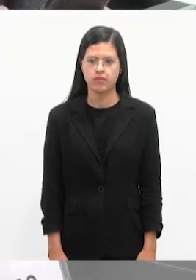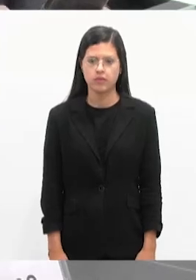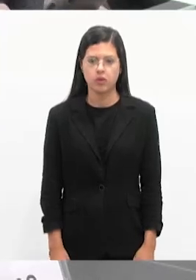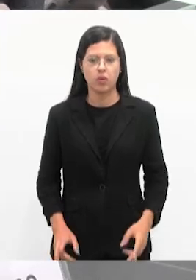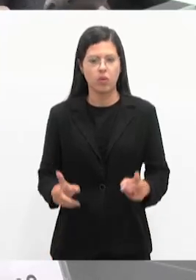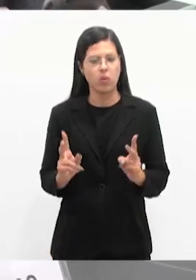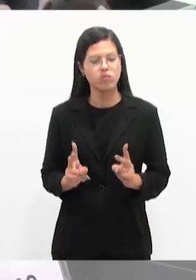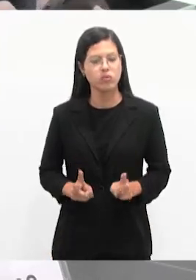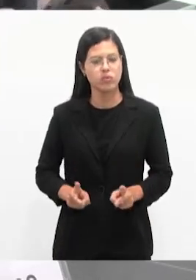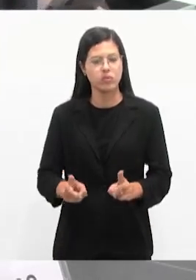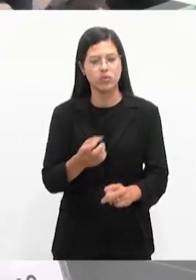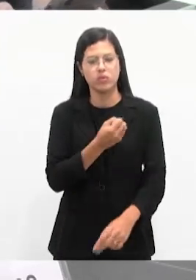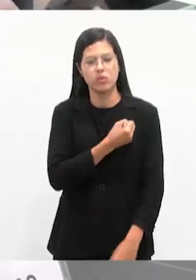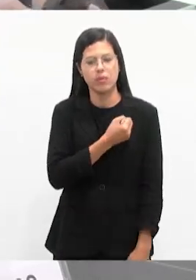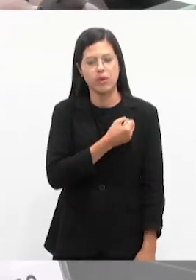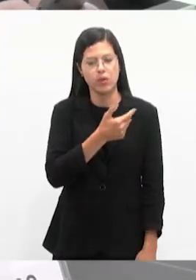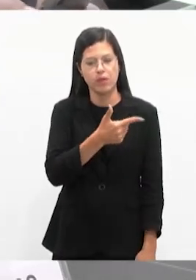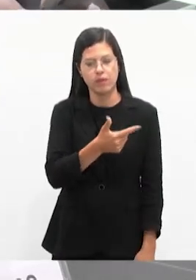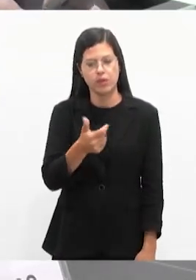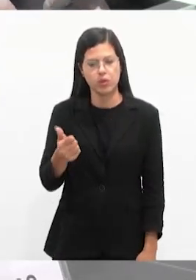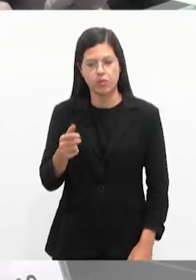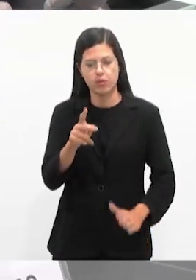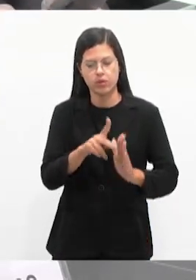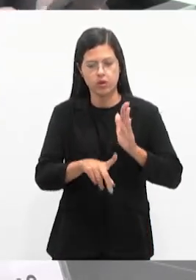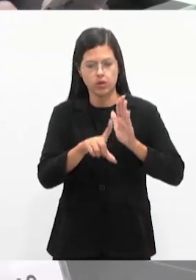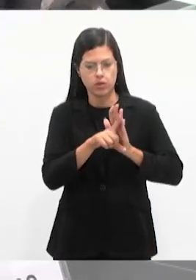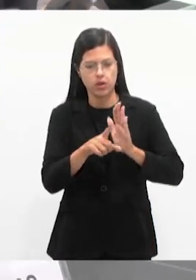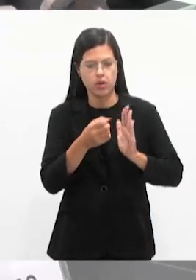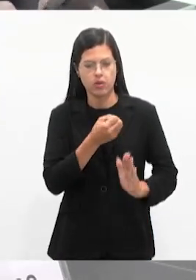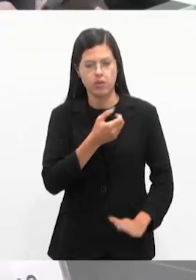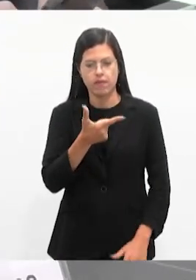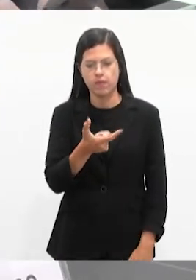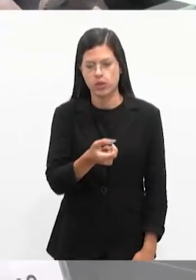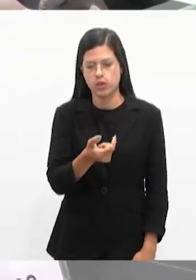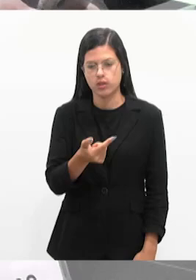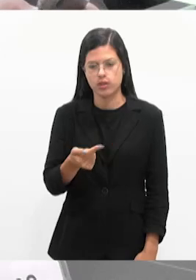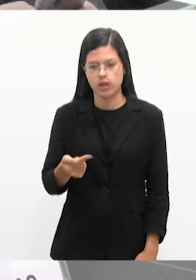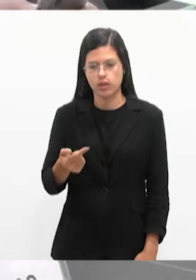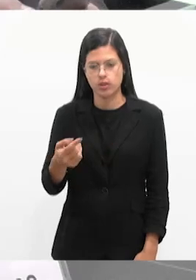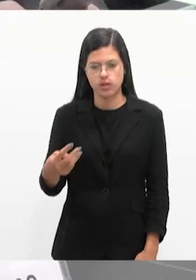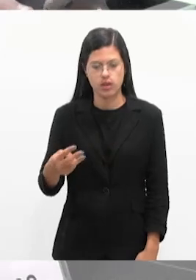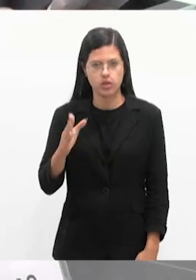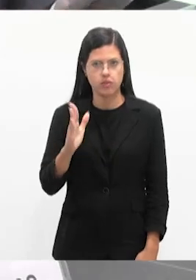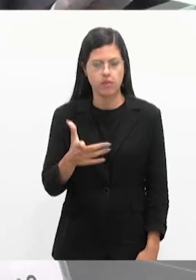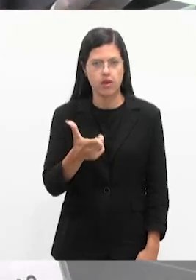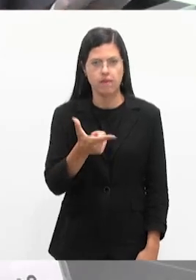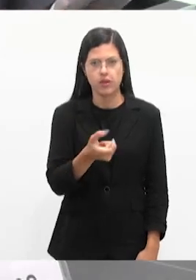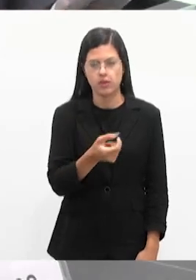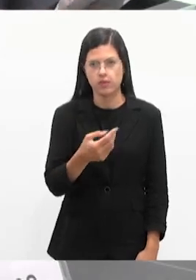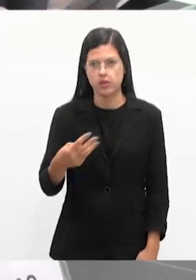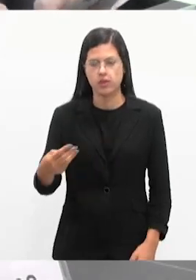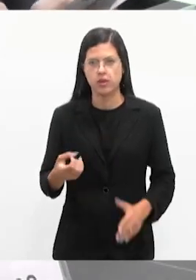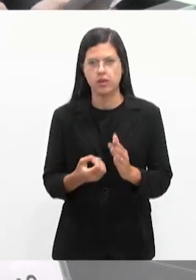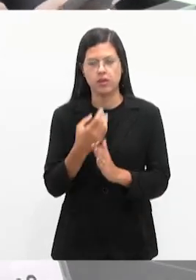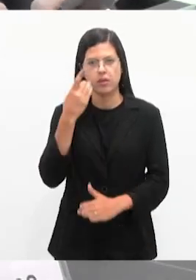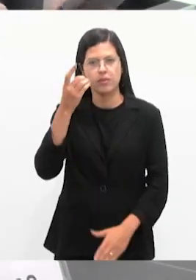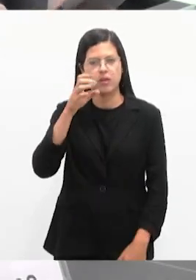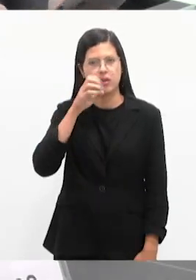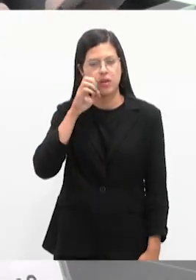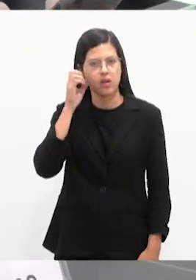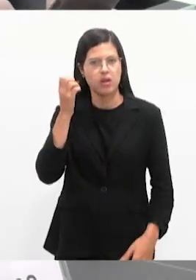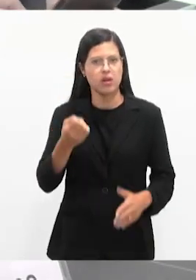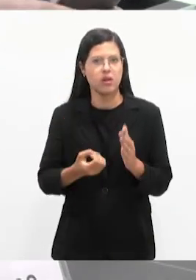seguindo o item 21 da pauta, o projeto de lei número 2073 de 2023, de autoria da deputada Élica Takimoto, que